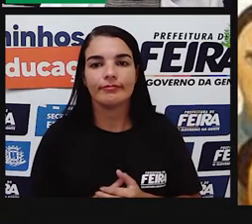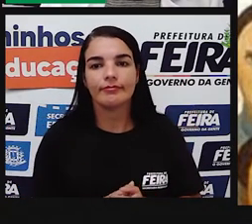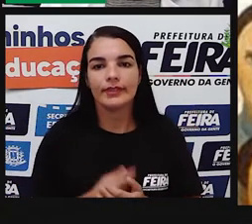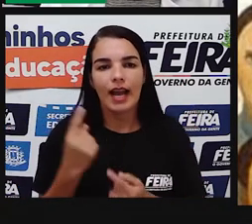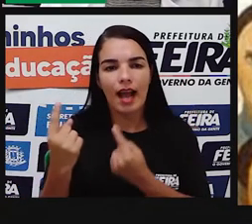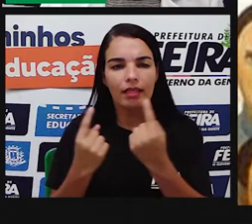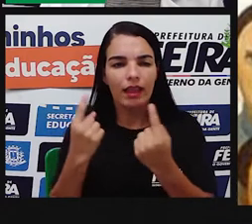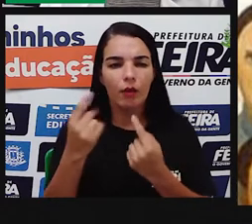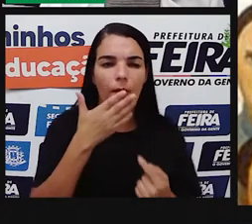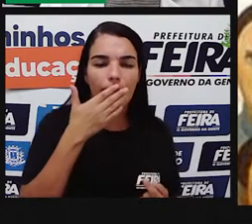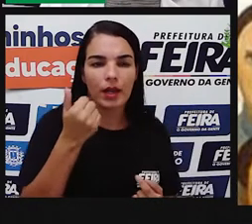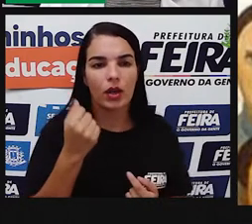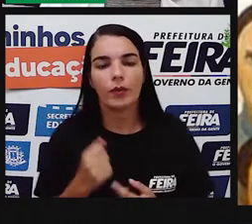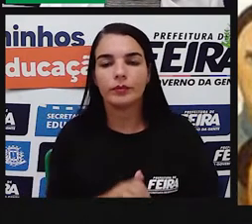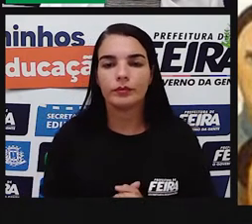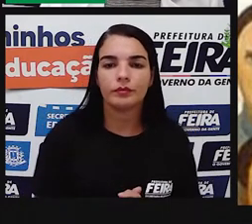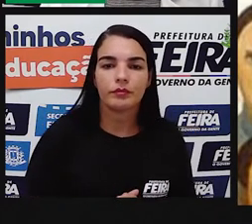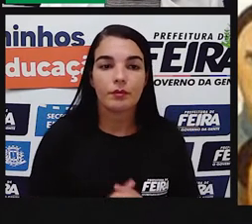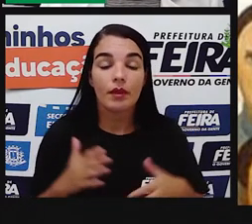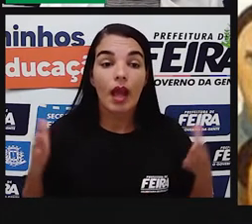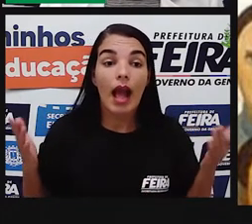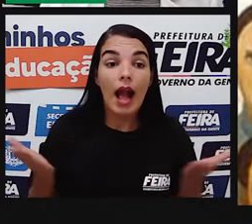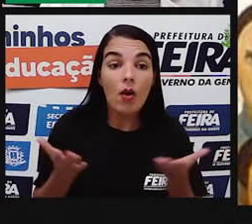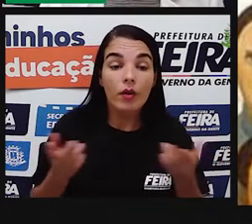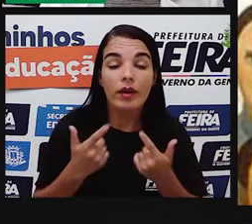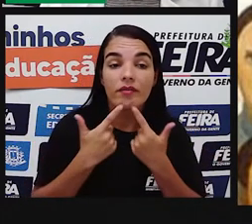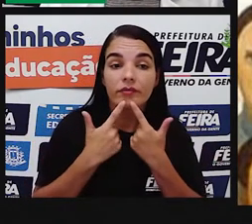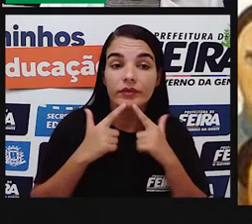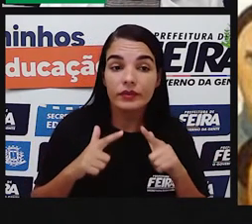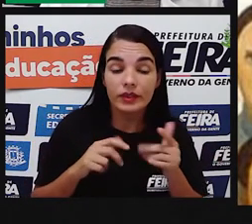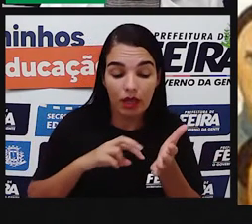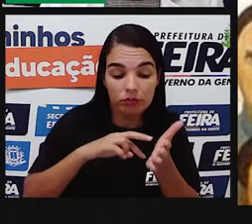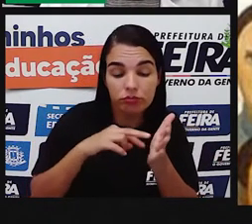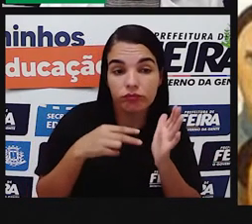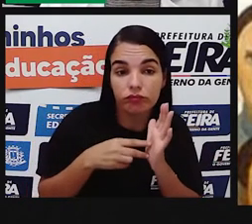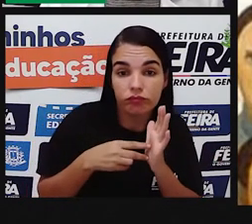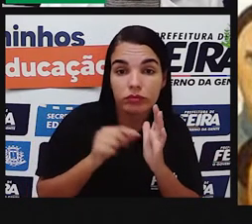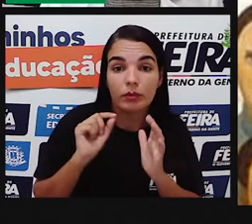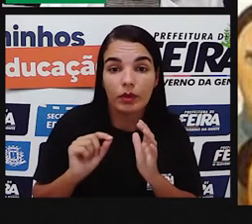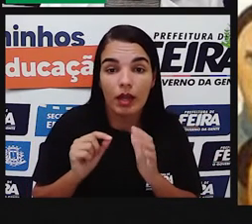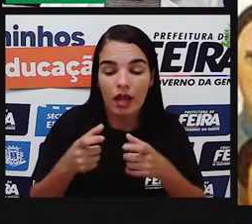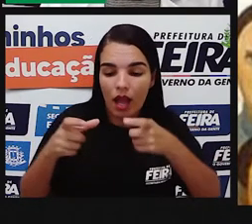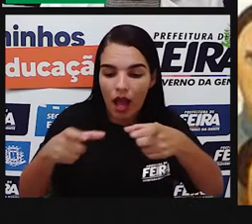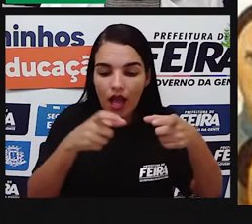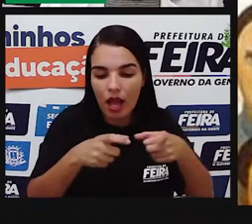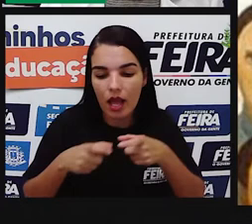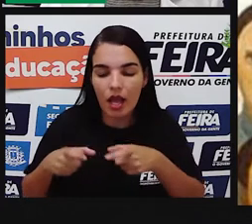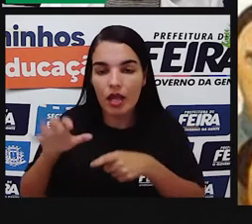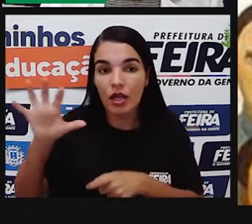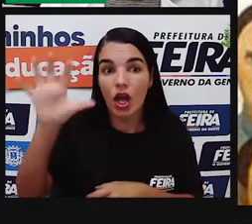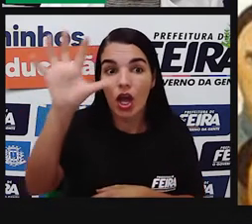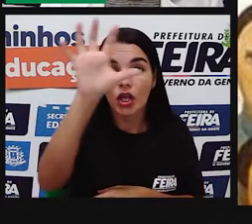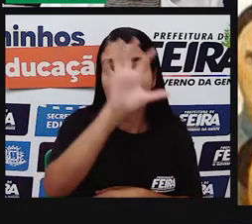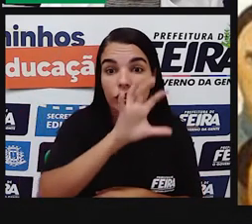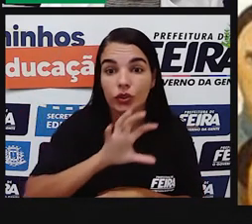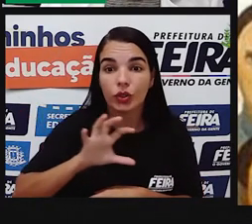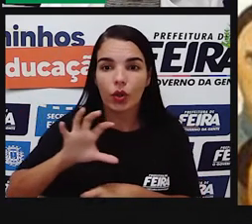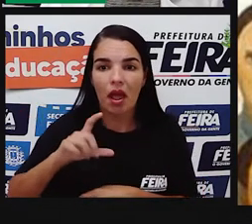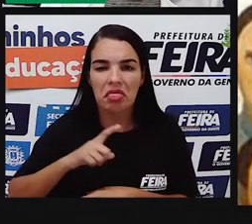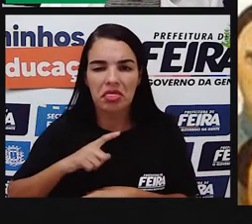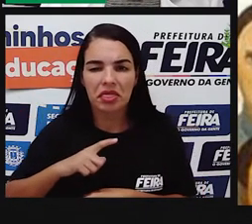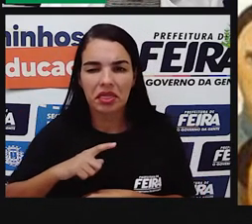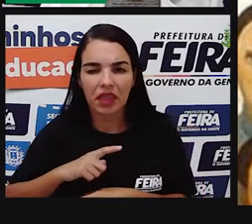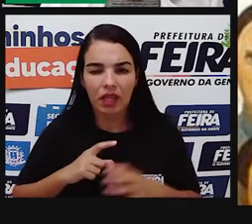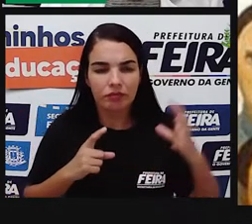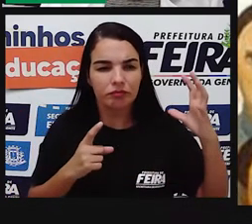vejamos. As variantes regionais são as variantes linguísticas que sofrem forte influência do